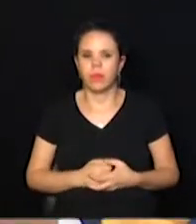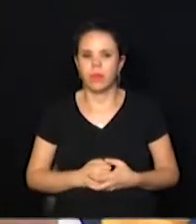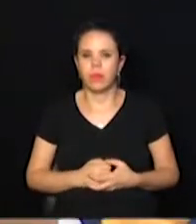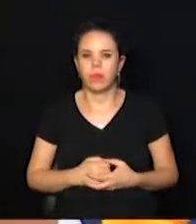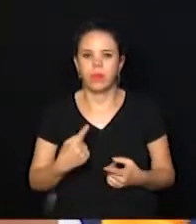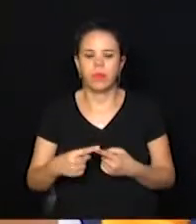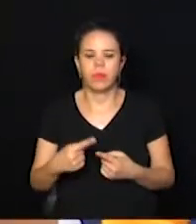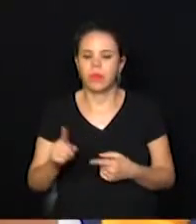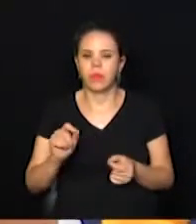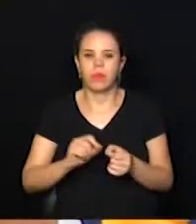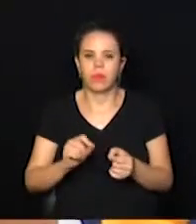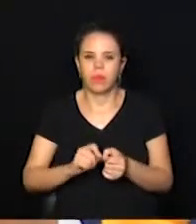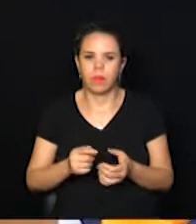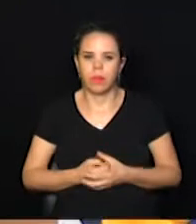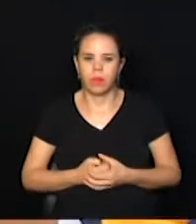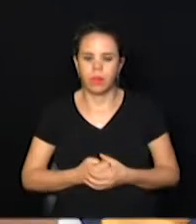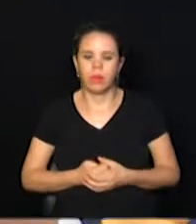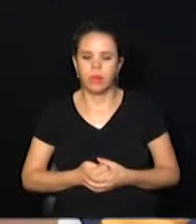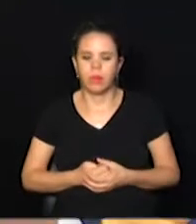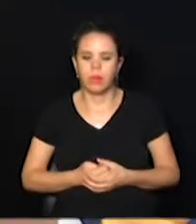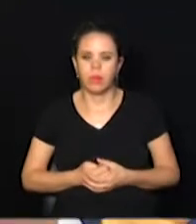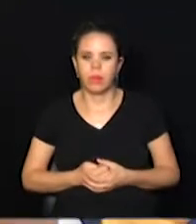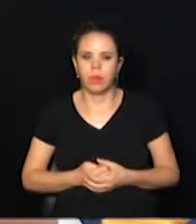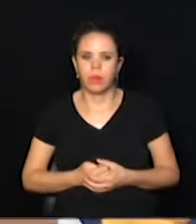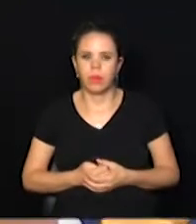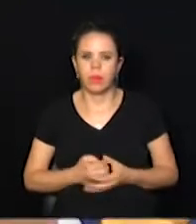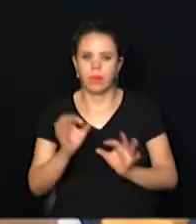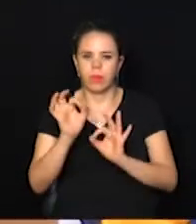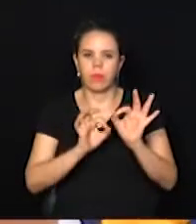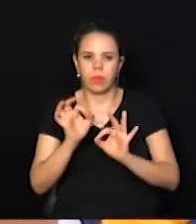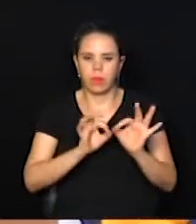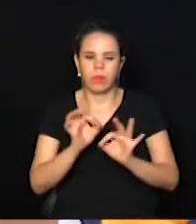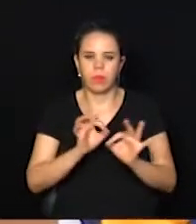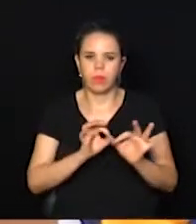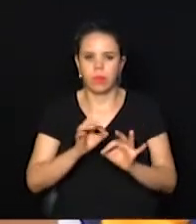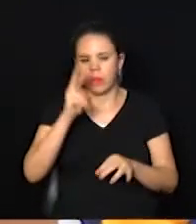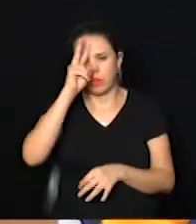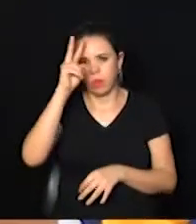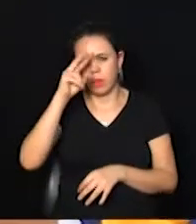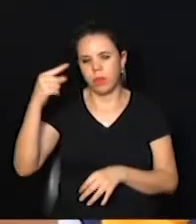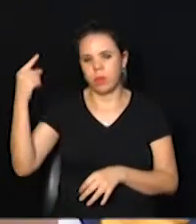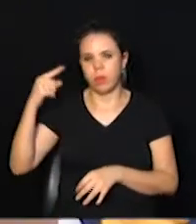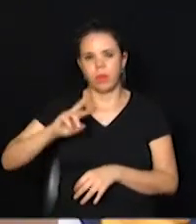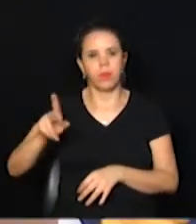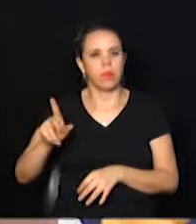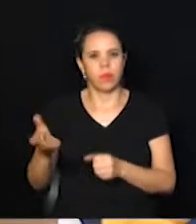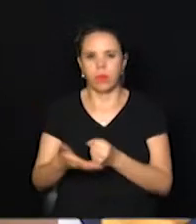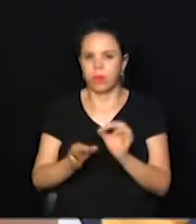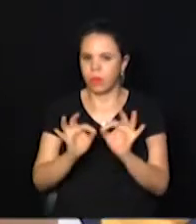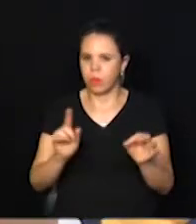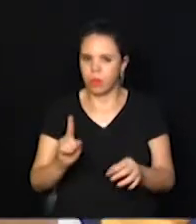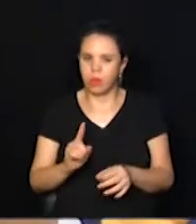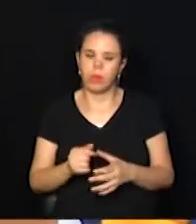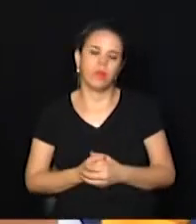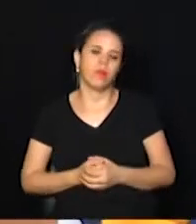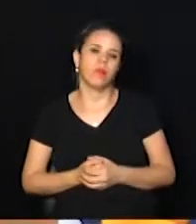não fez o que deveria fazer. O ajuste de contas com essa história não é pequeno. Não